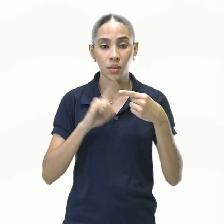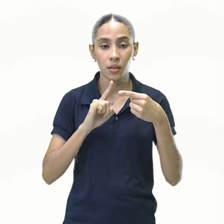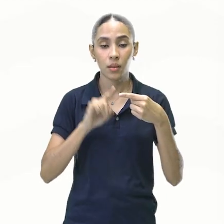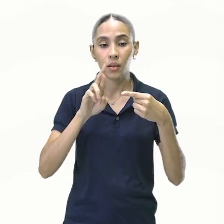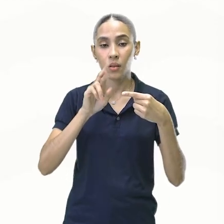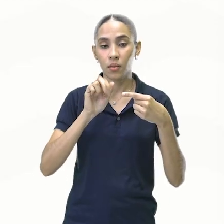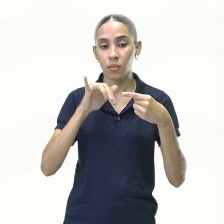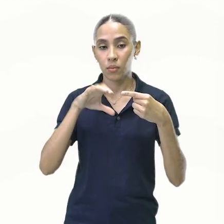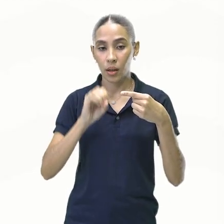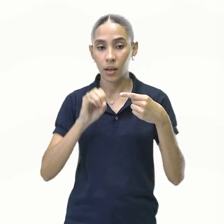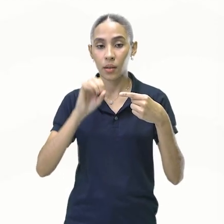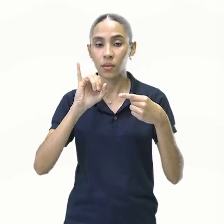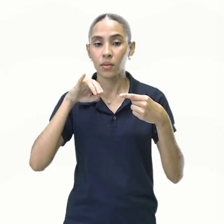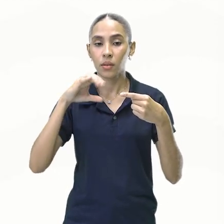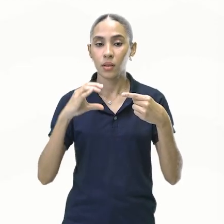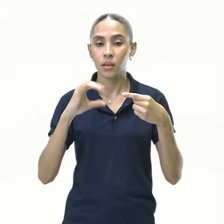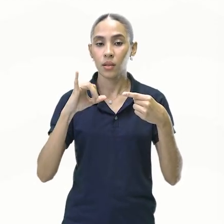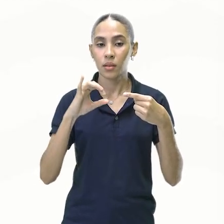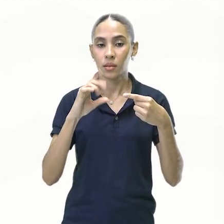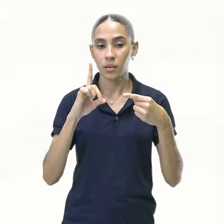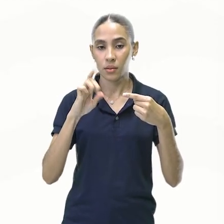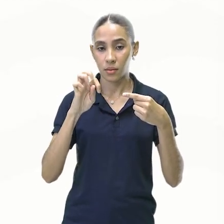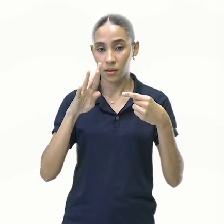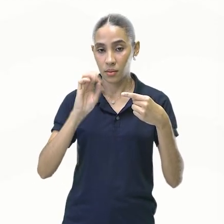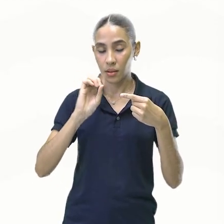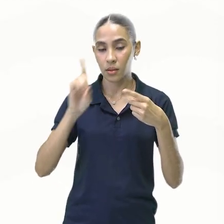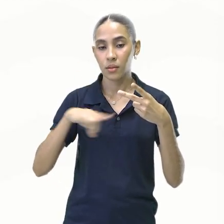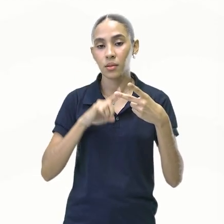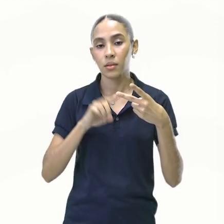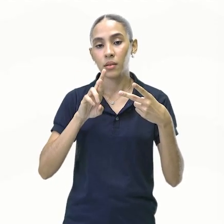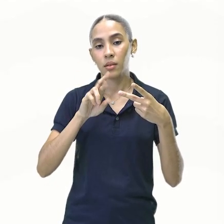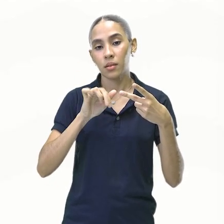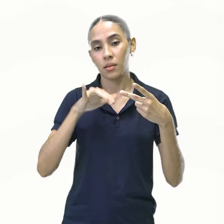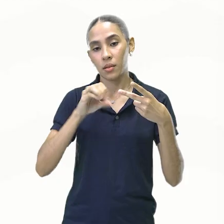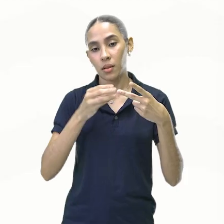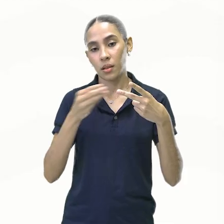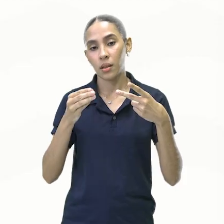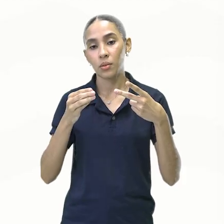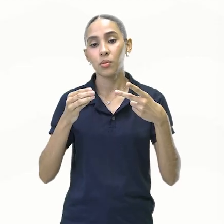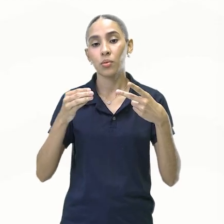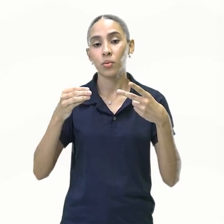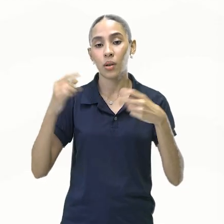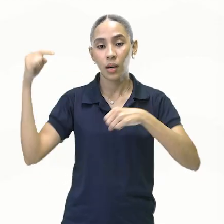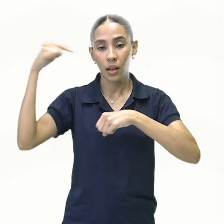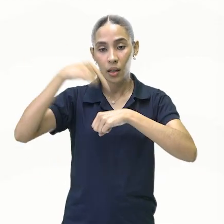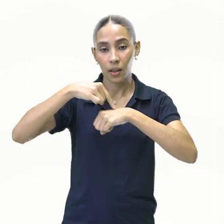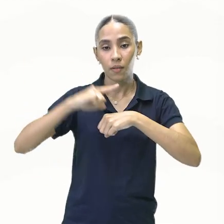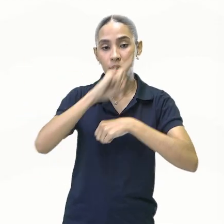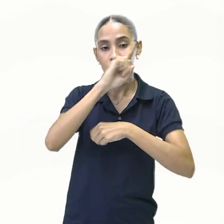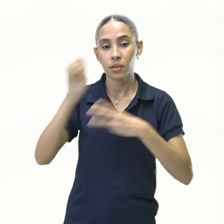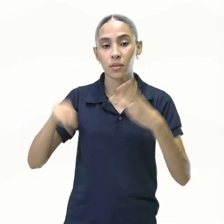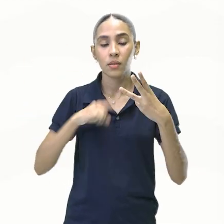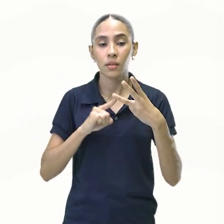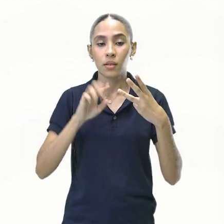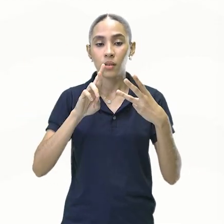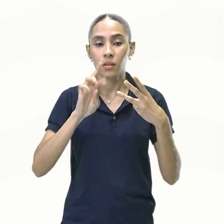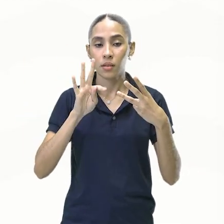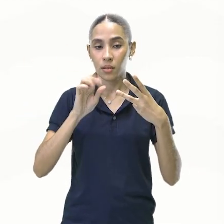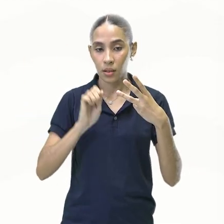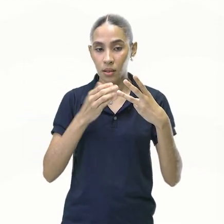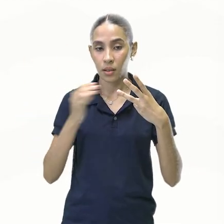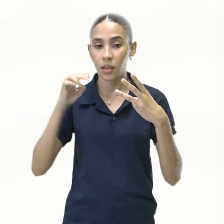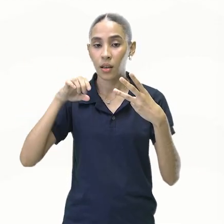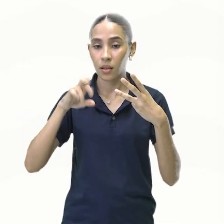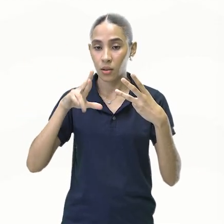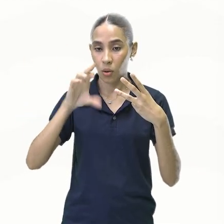raio refletido e a reta normal, perpendicular à superfície no ponto de incidência, estão todos em planos